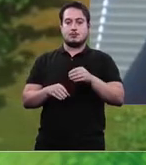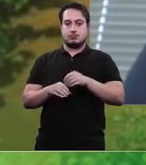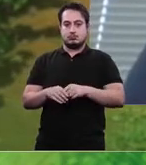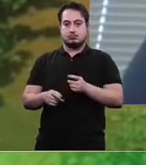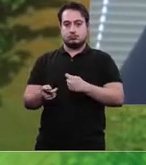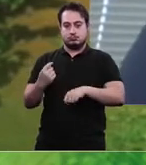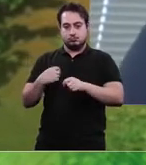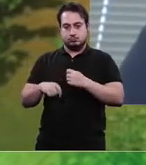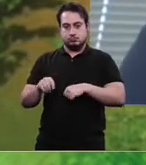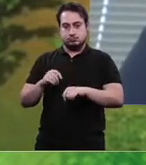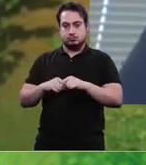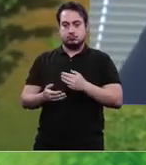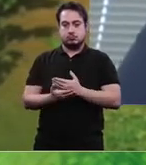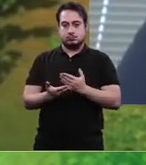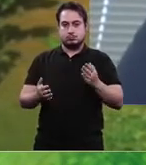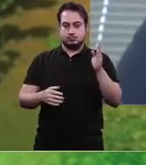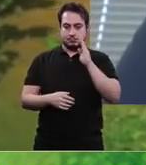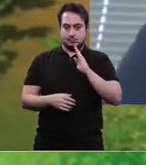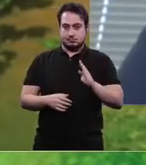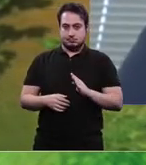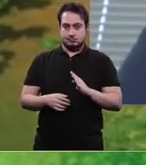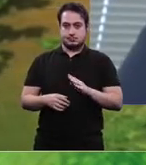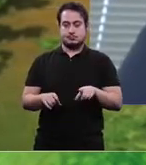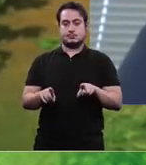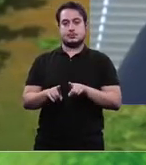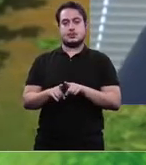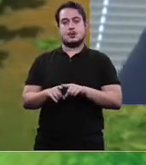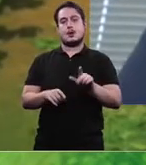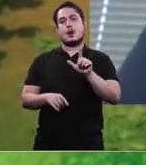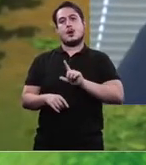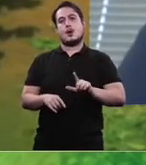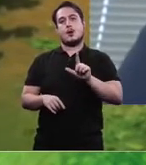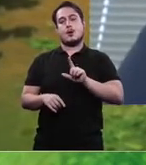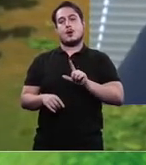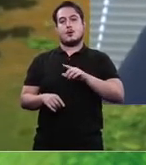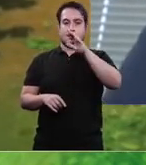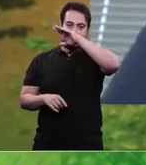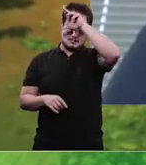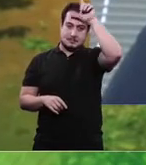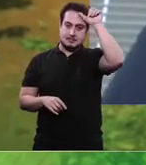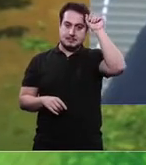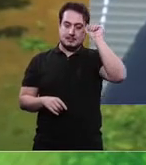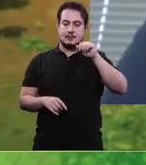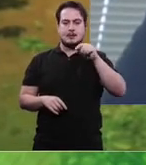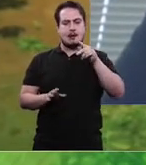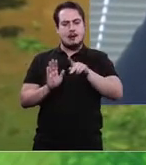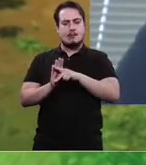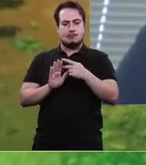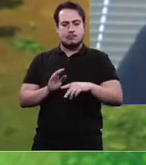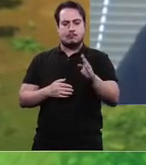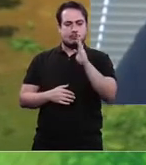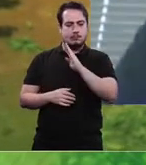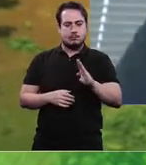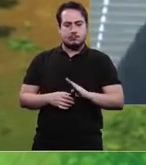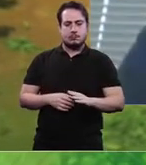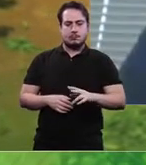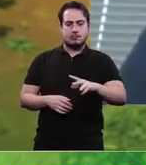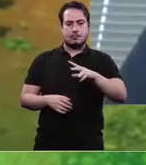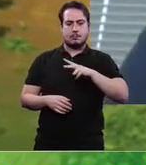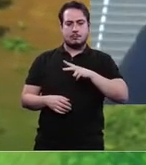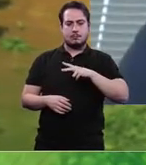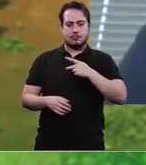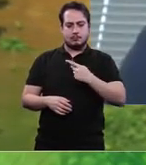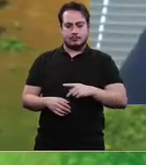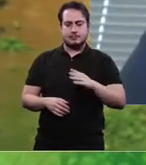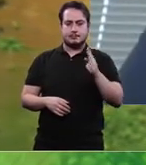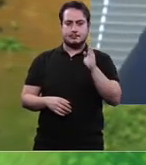nós brasileiros em relação ao tema, e é óbvio que a Amazônia é um território soberano nacional e que pertence